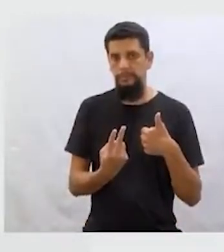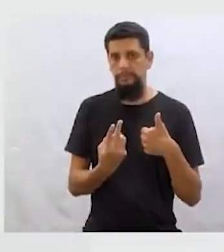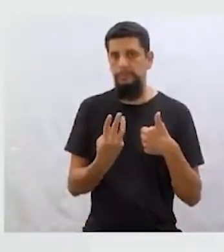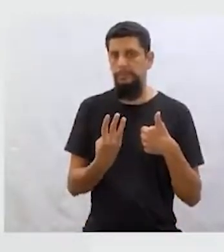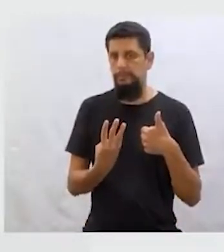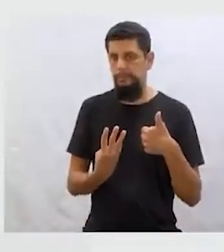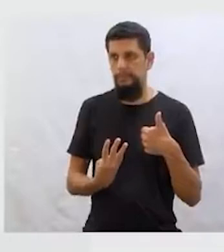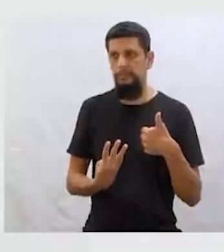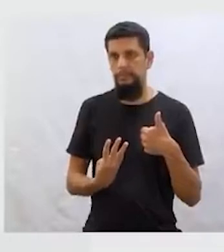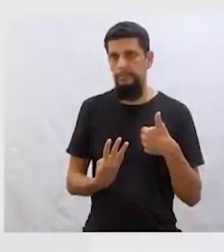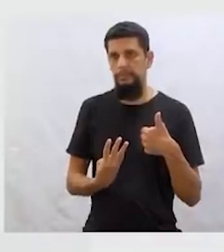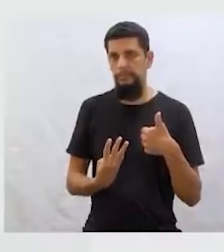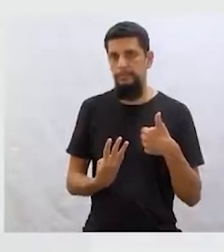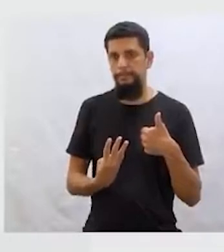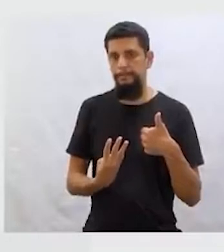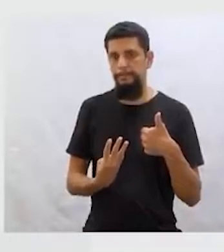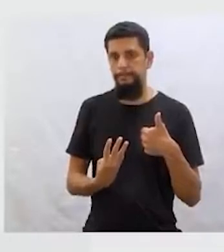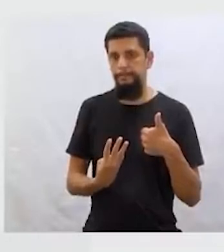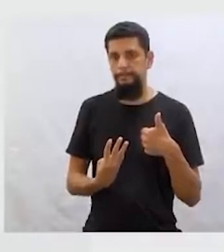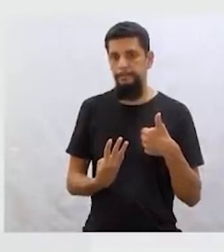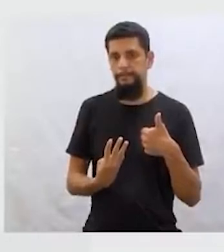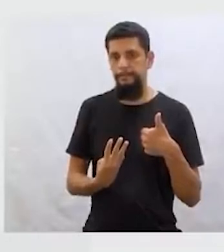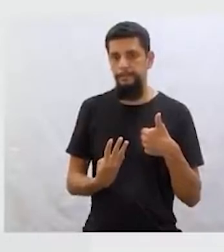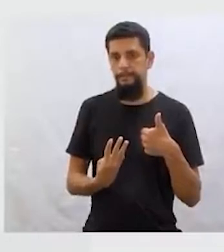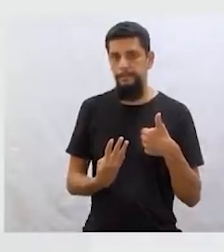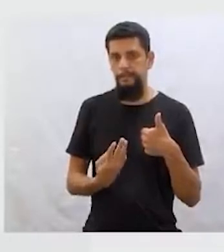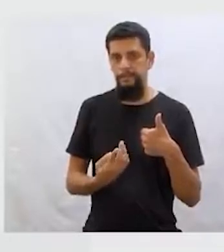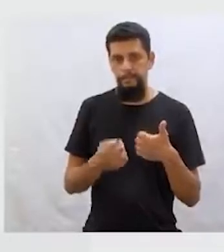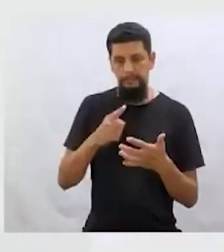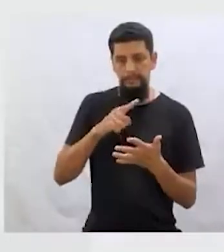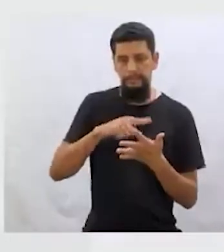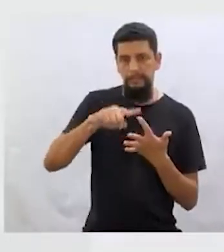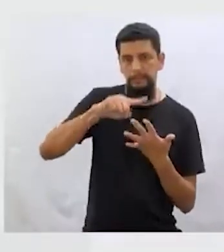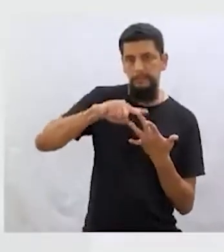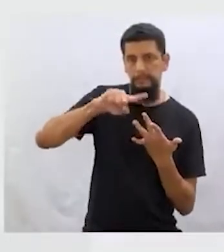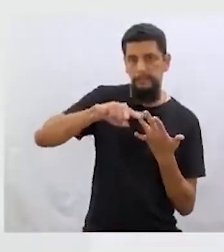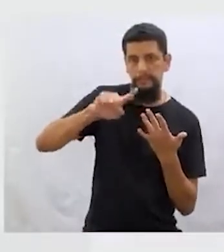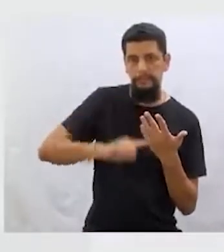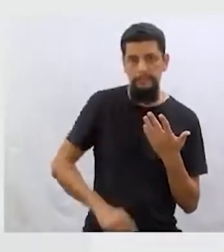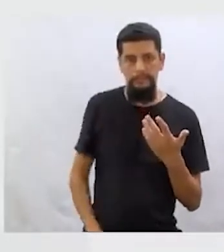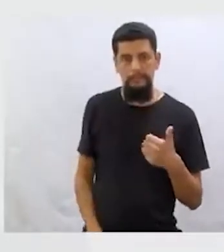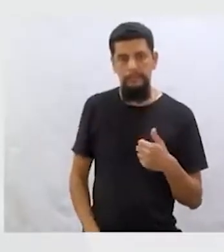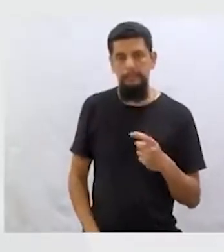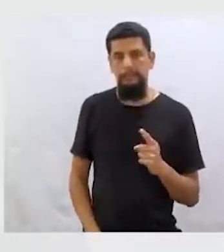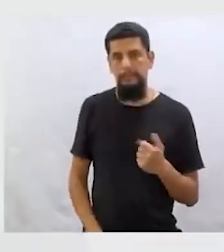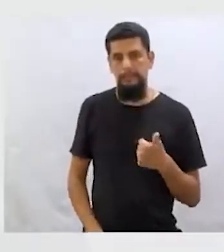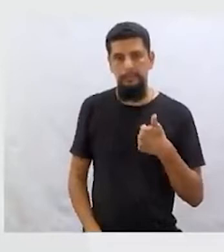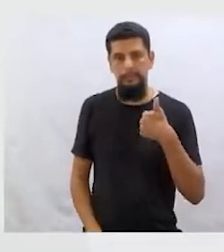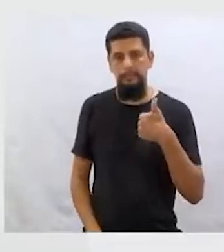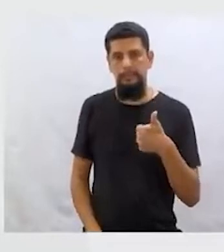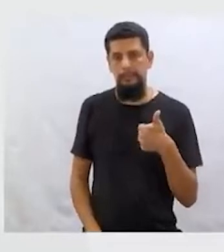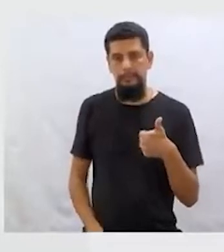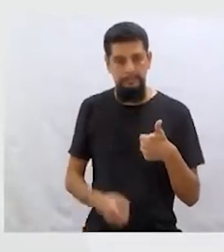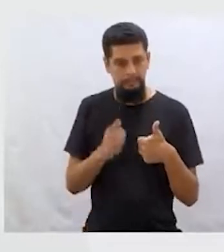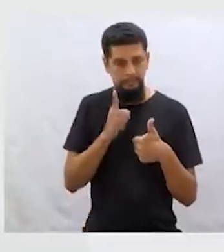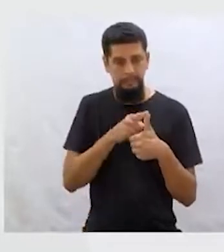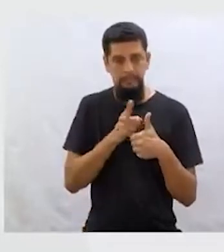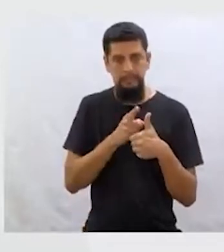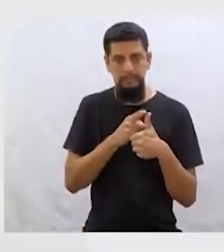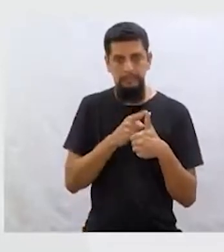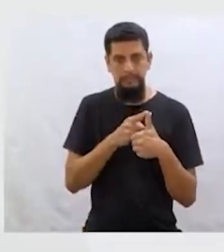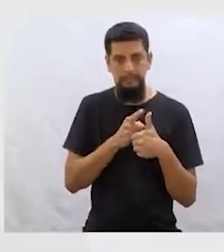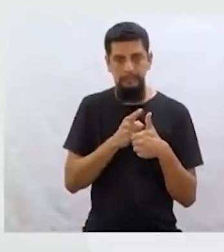o 2 e o 3. E vamos contar lá o dedo levantado. Então, só temos um